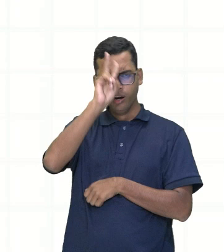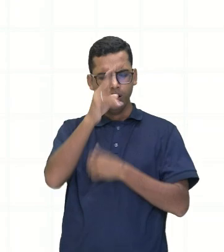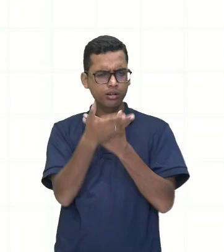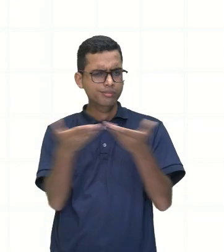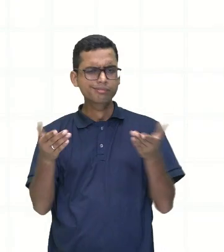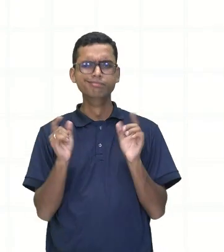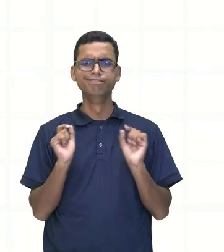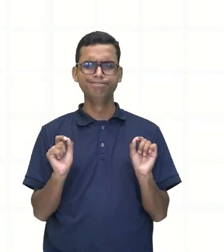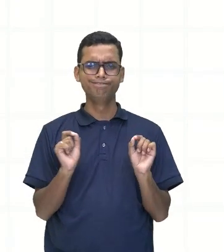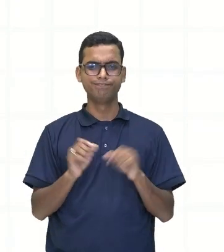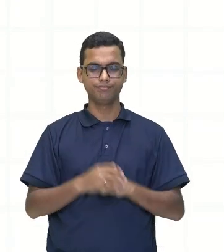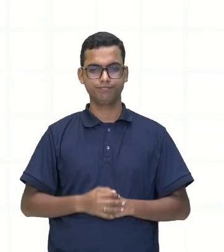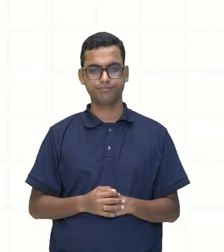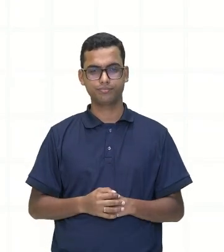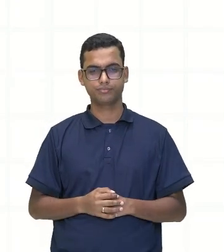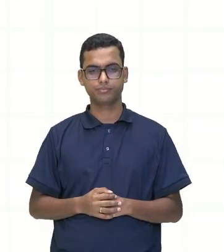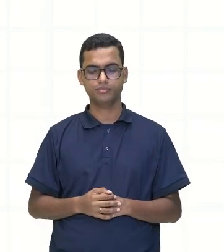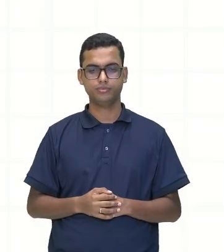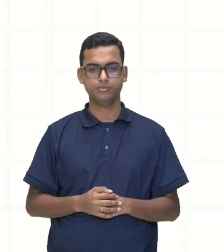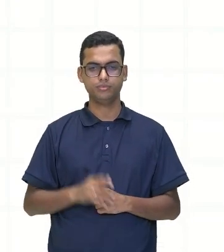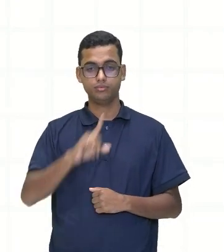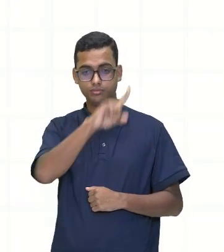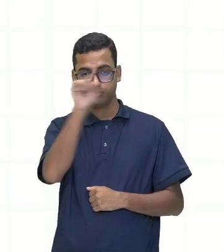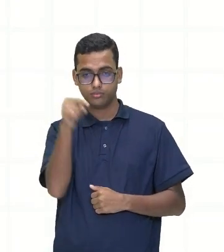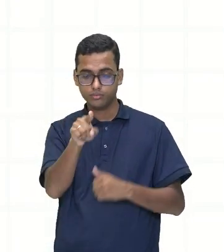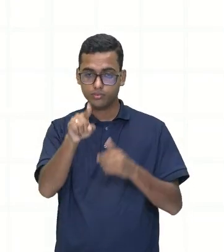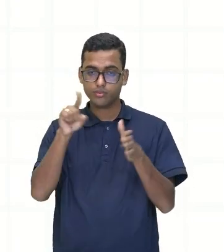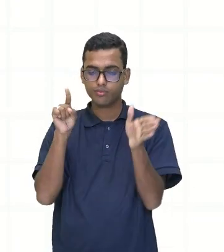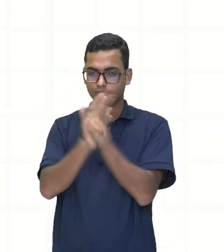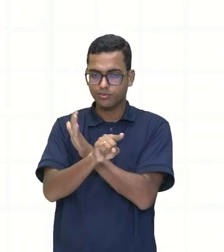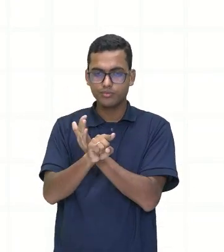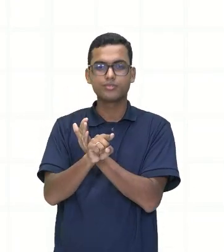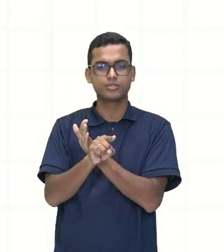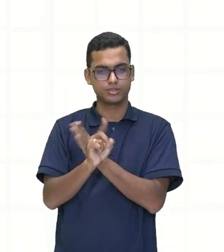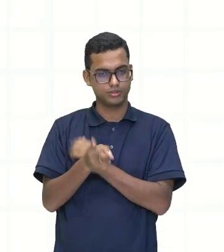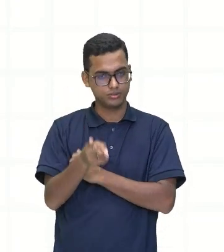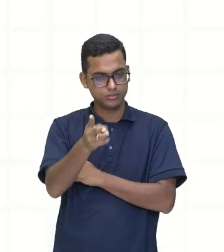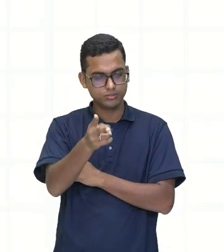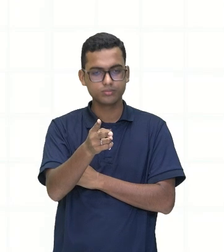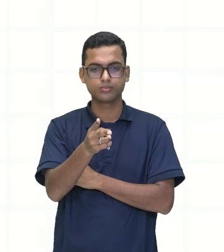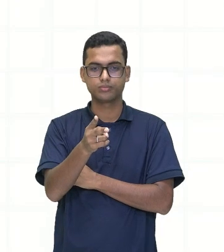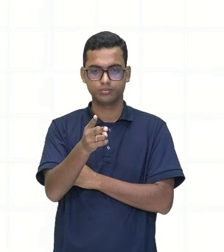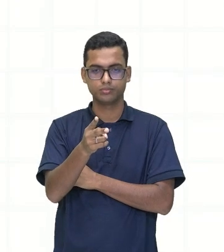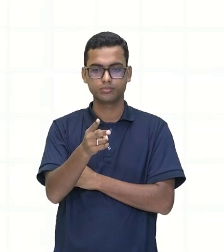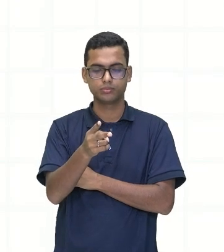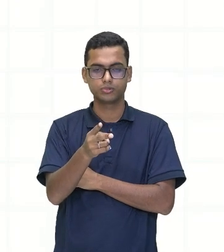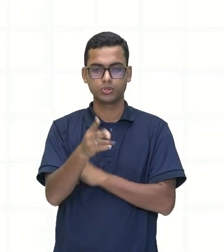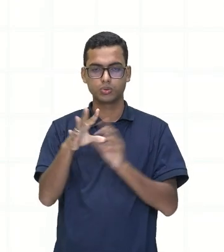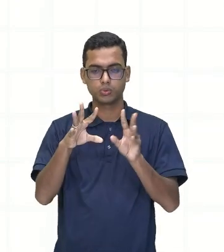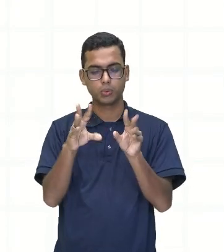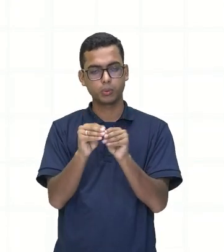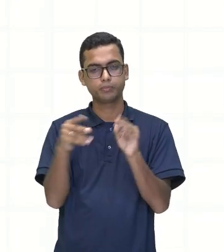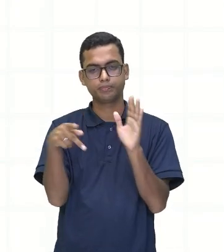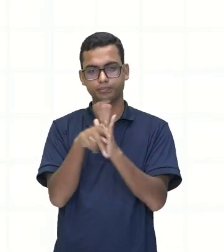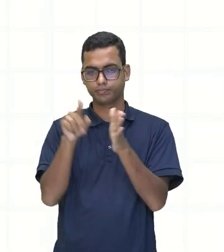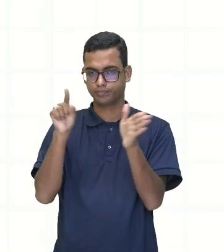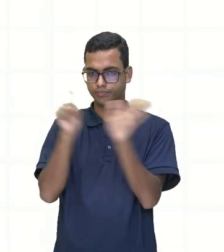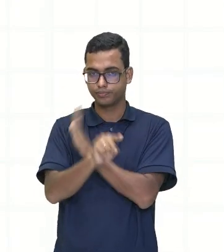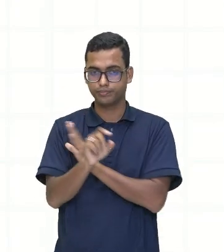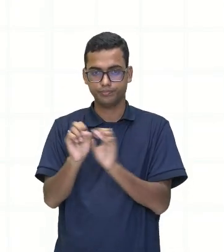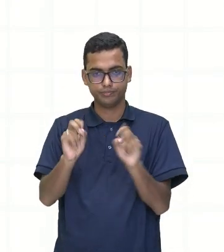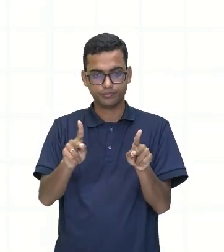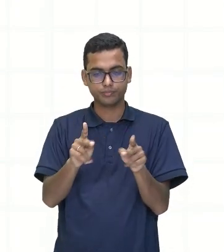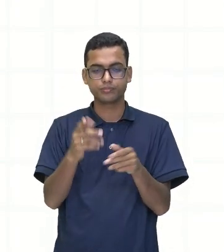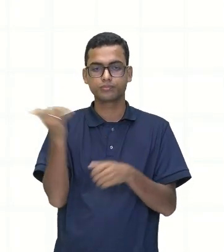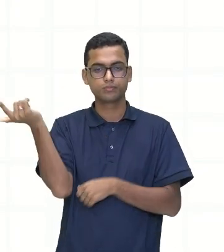aqui o ponto de interrogação, fechando a sua pergunta, ok? Então, aí a gente acabou de transformar